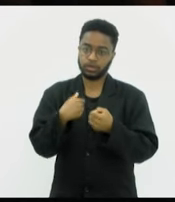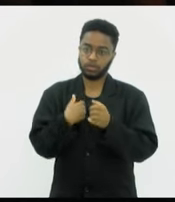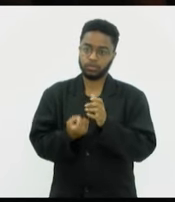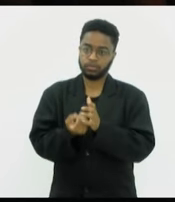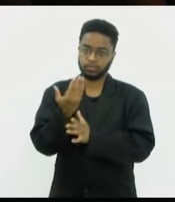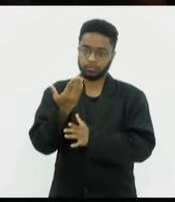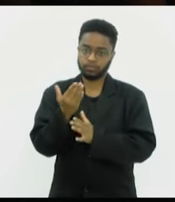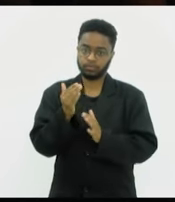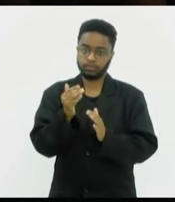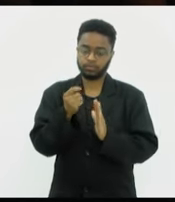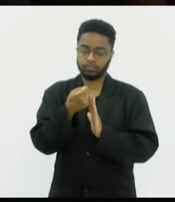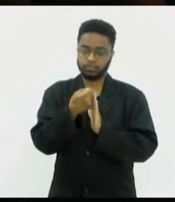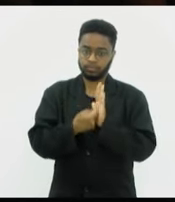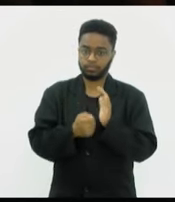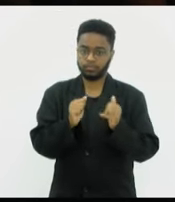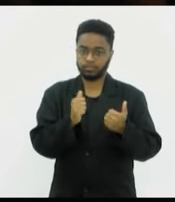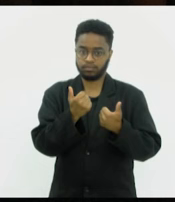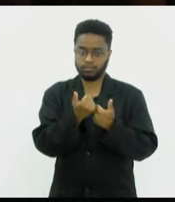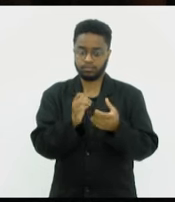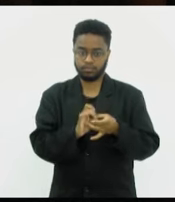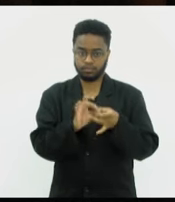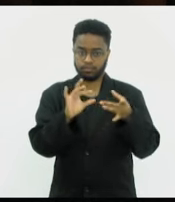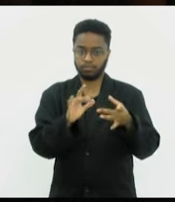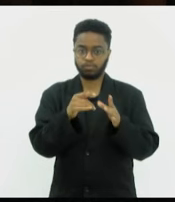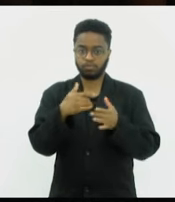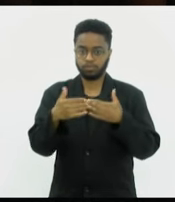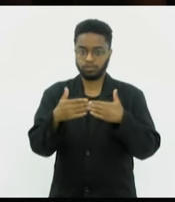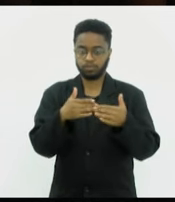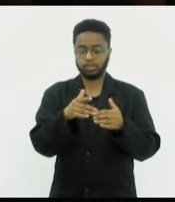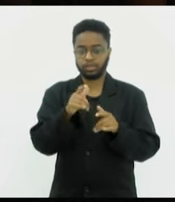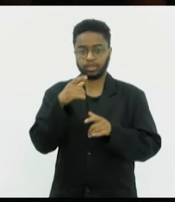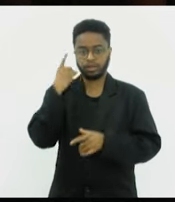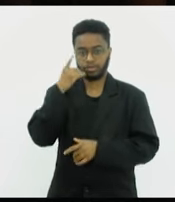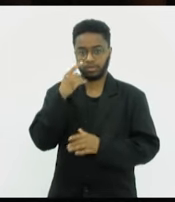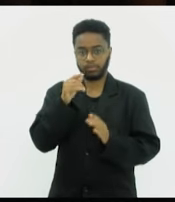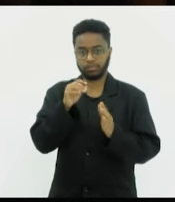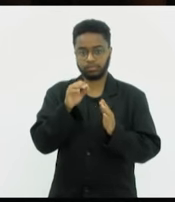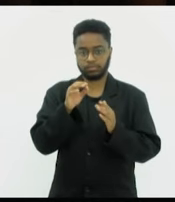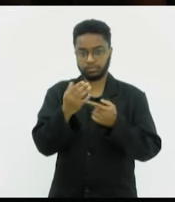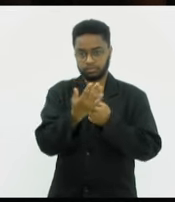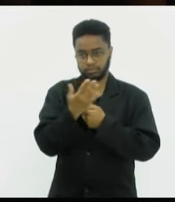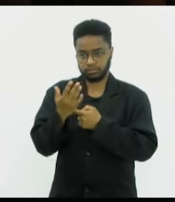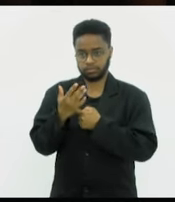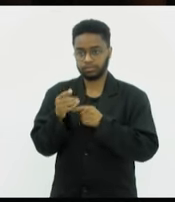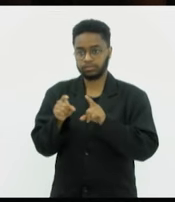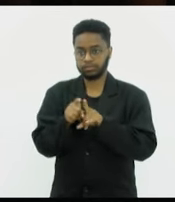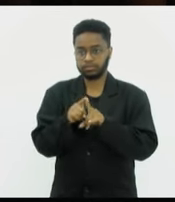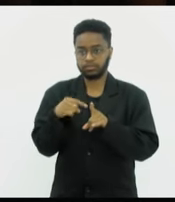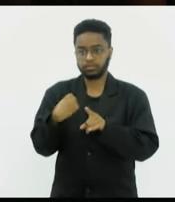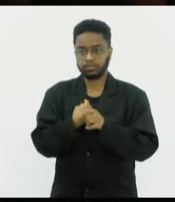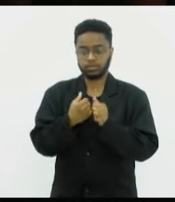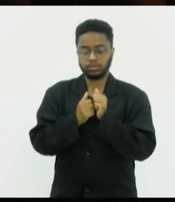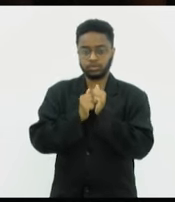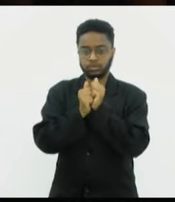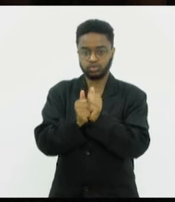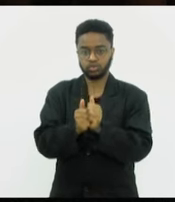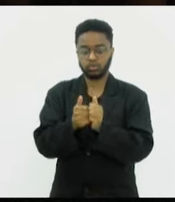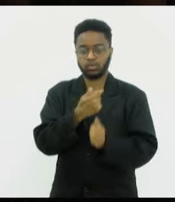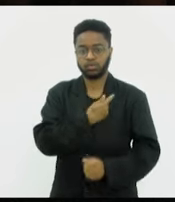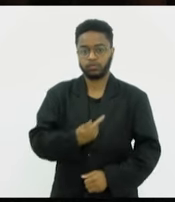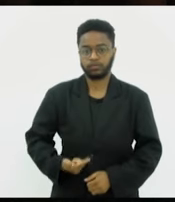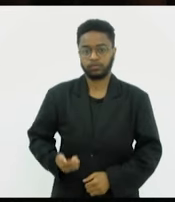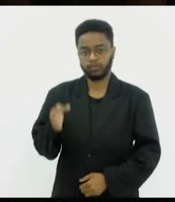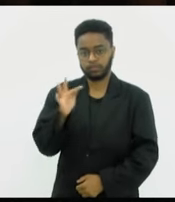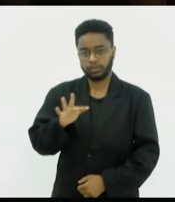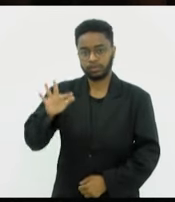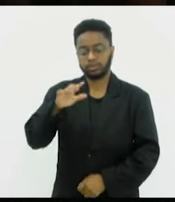coautoria a qualquer deputado que queira participar do projeto. Vamos também, junto ao governo federal, via Secretaria de